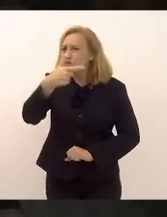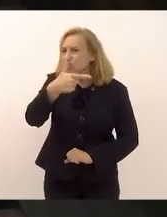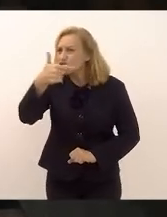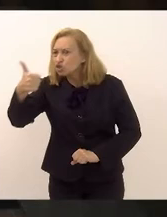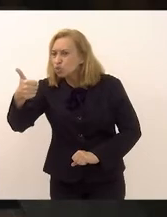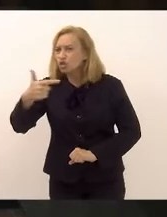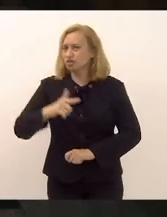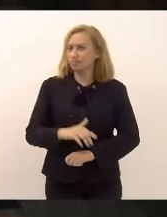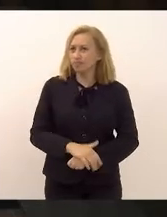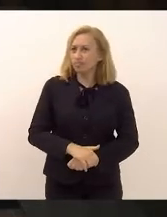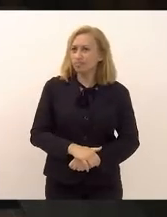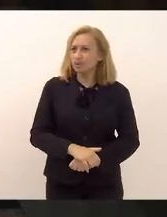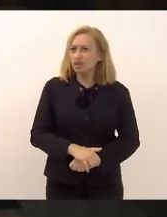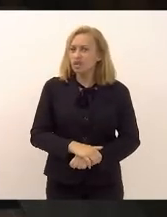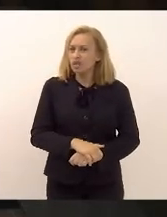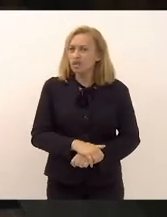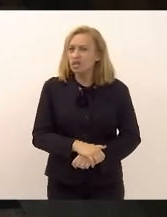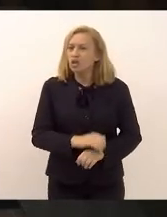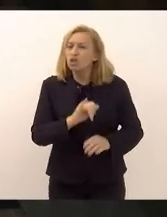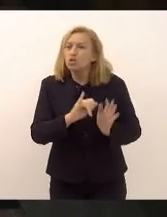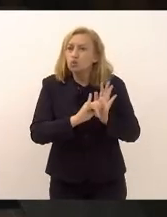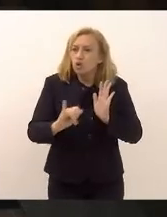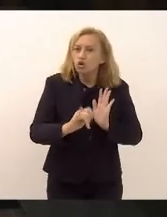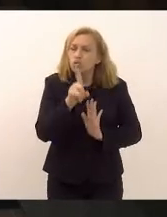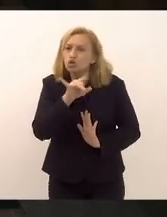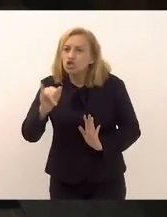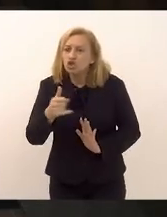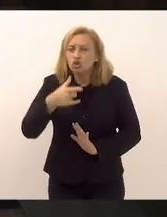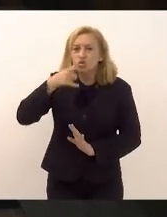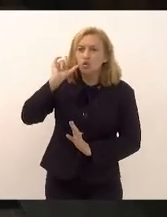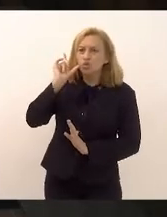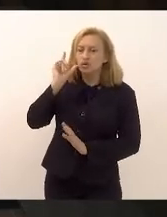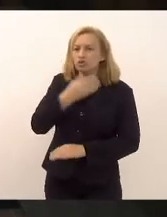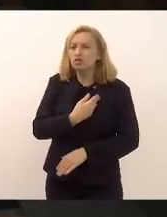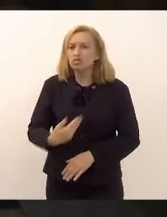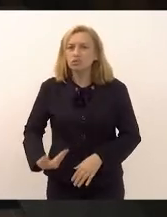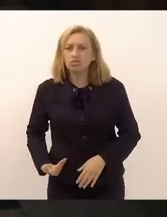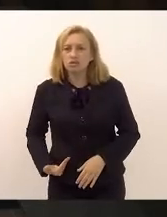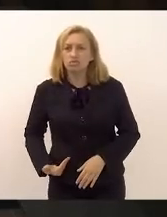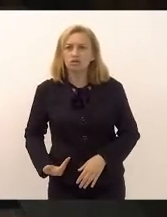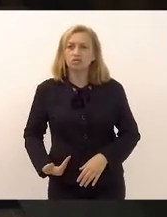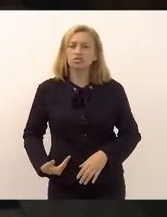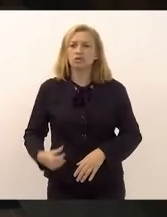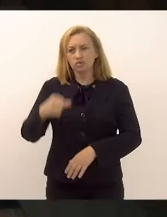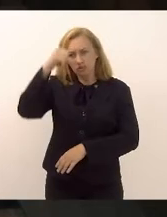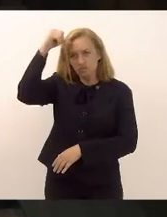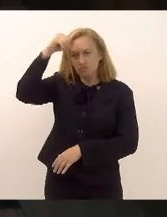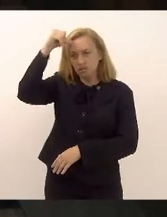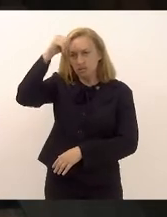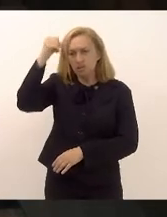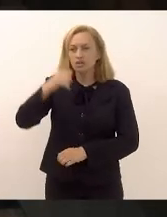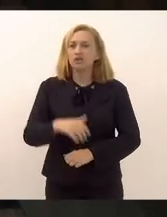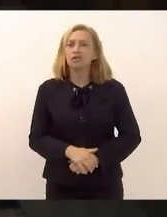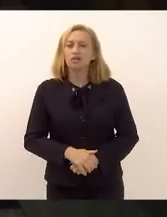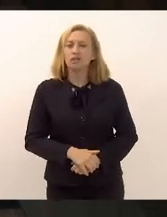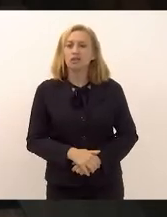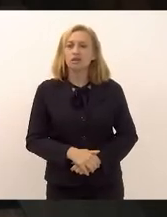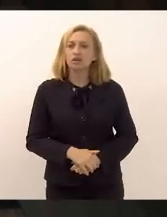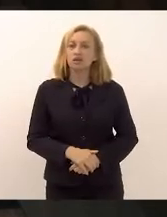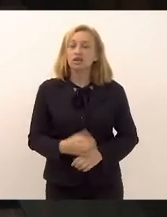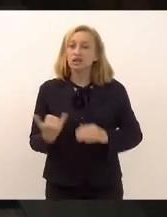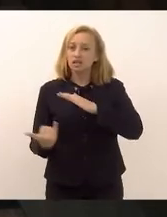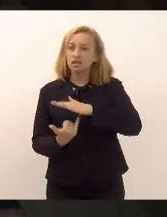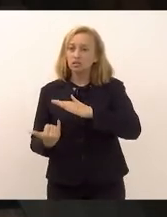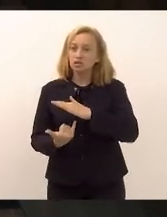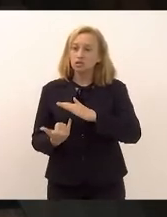48.003/2022, publicado no dia de ontem pelo governador Cláudio Castro. Esse decreto prevê a instituição